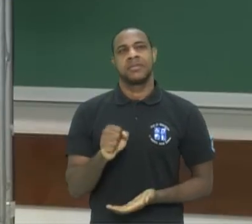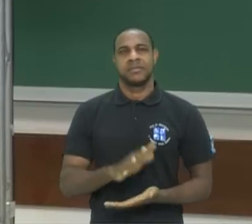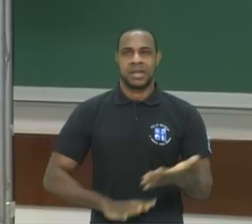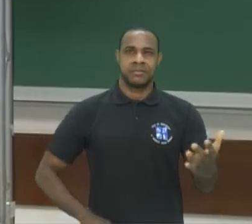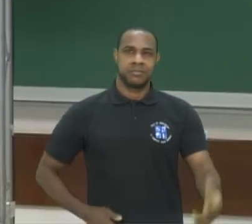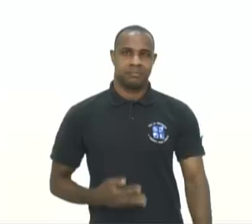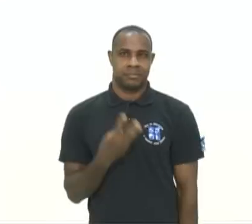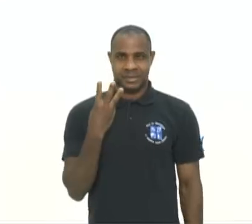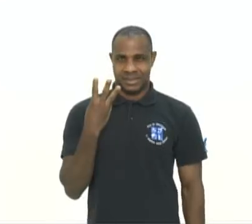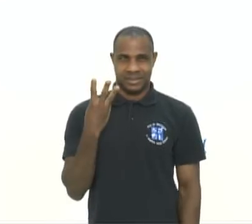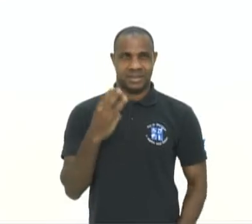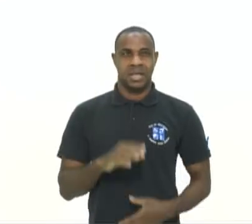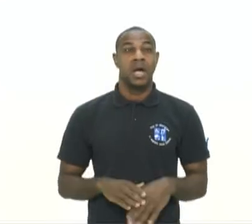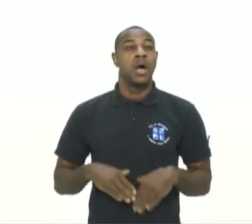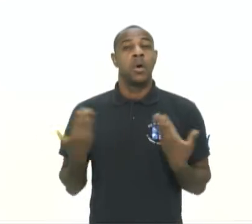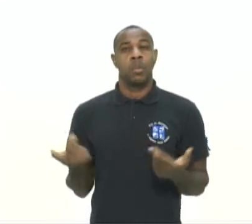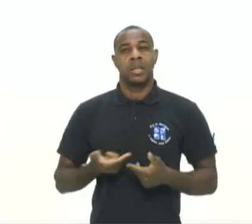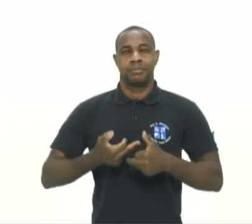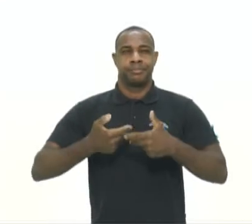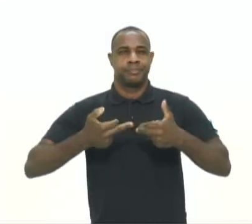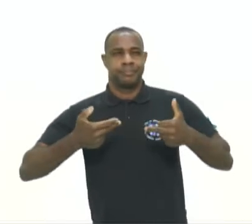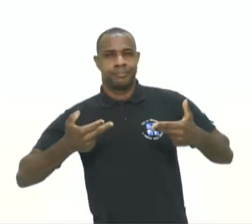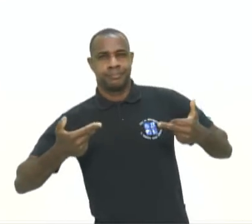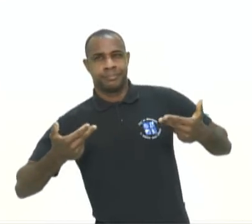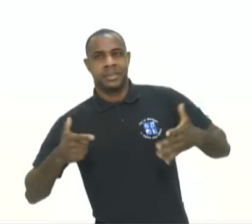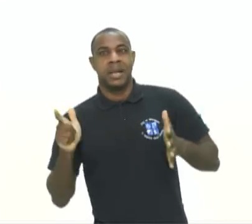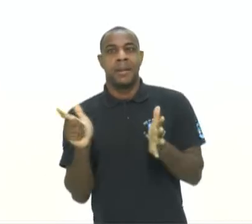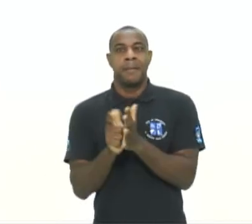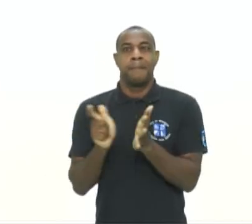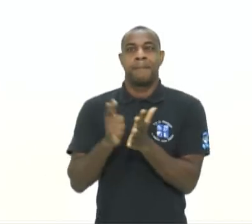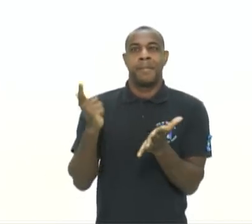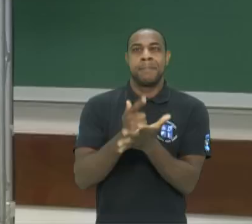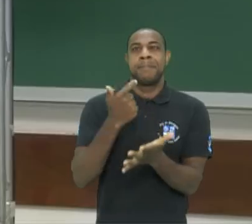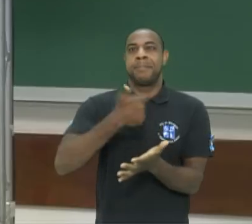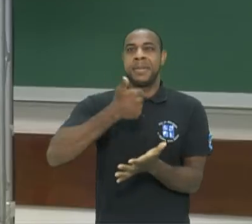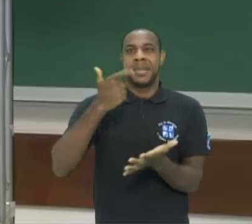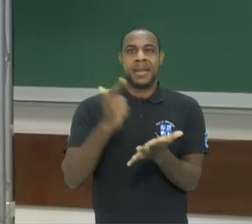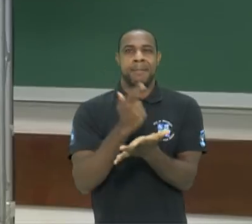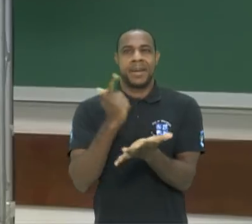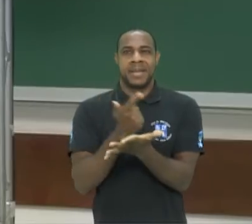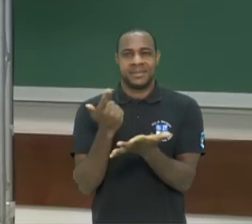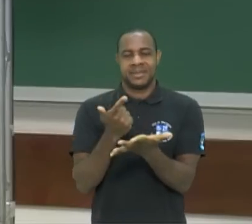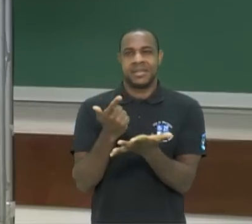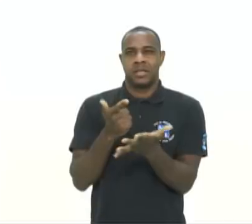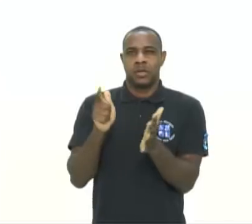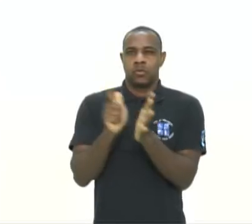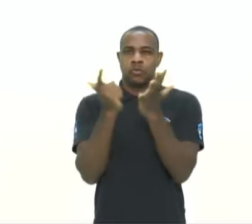Atividade 3. Quais os elementos da primeira página de um jornal? Com vocês lá.